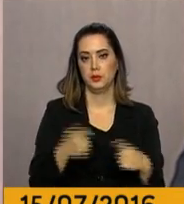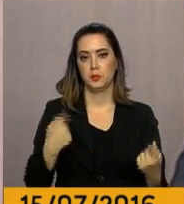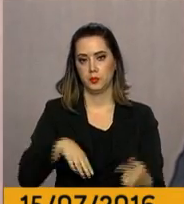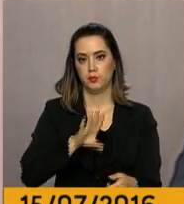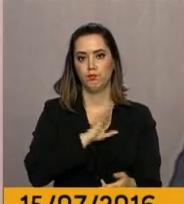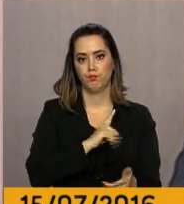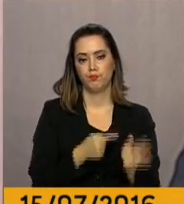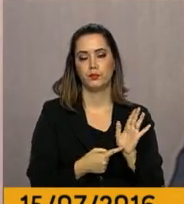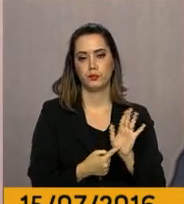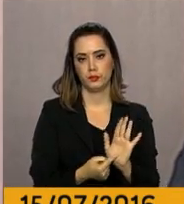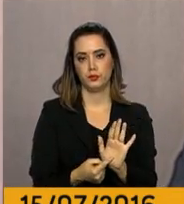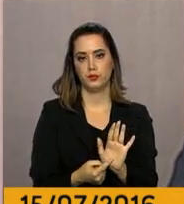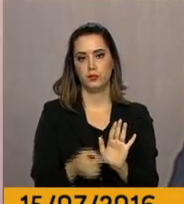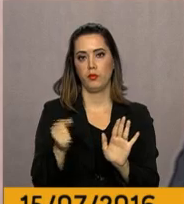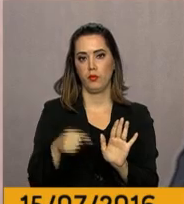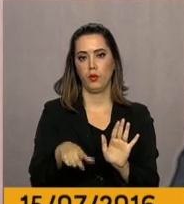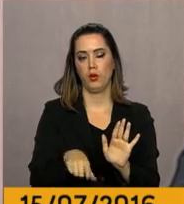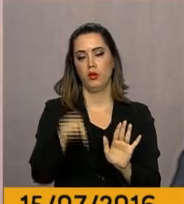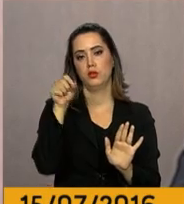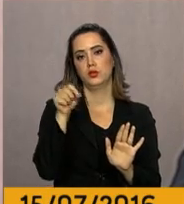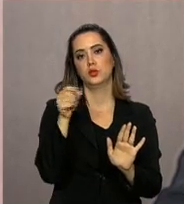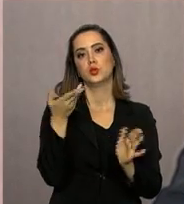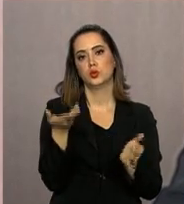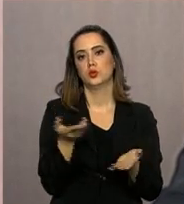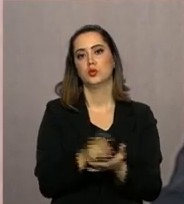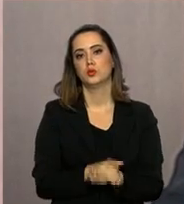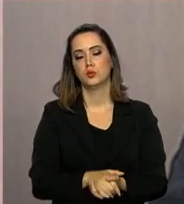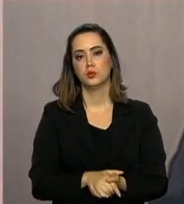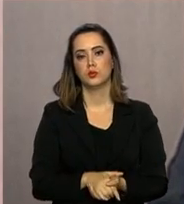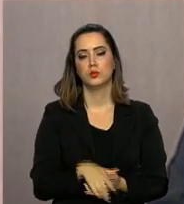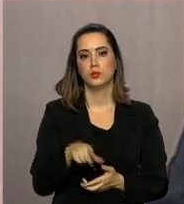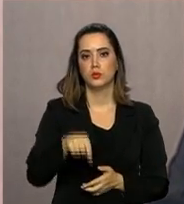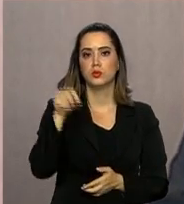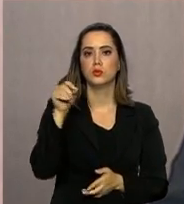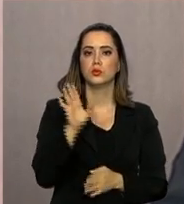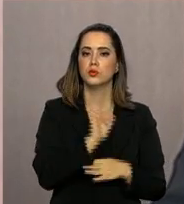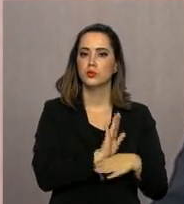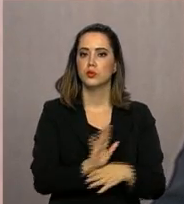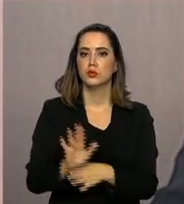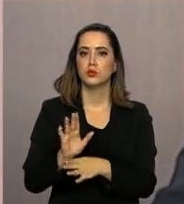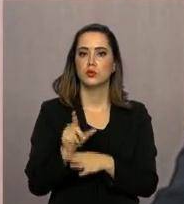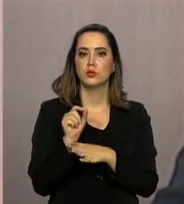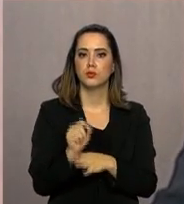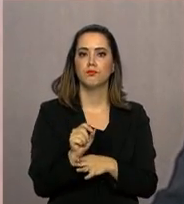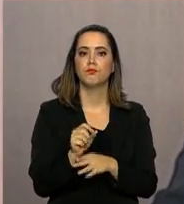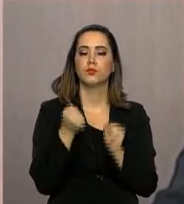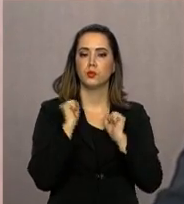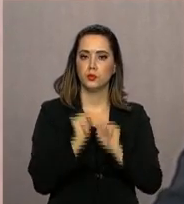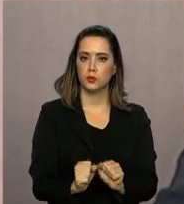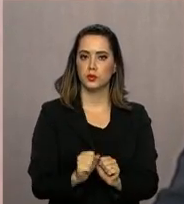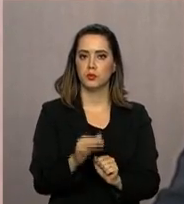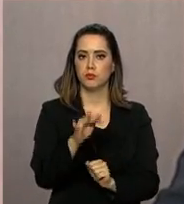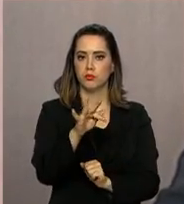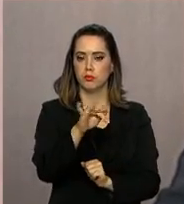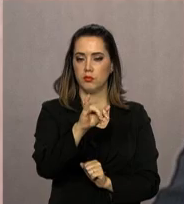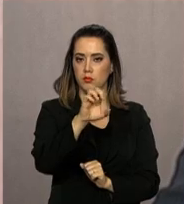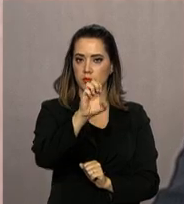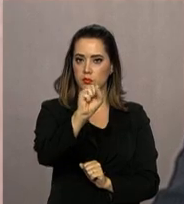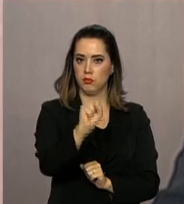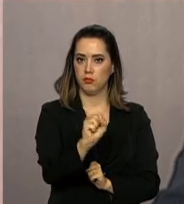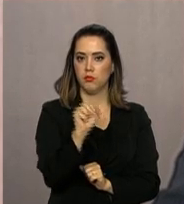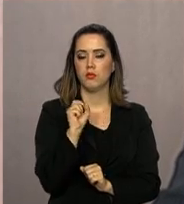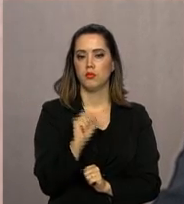colocamos essa decisão como uma decisão que preservava a sustentabilidade